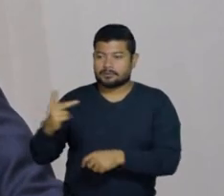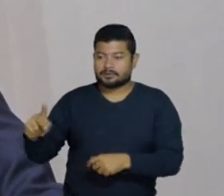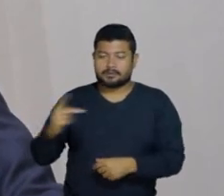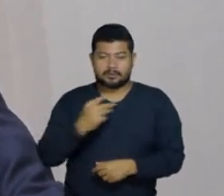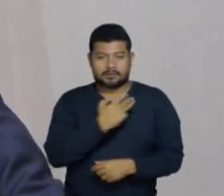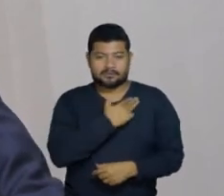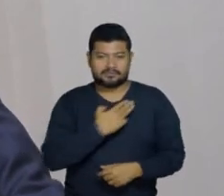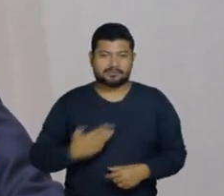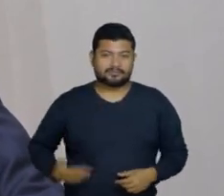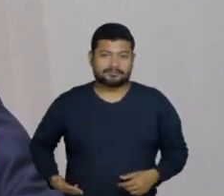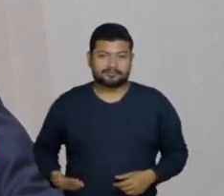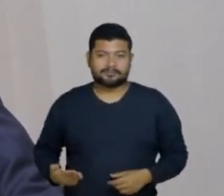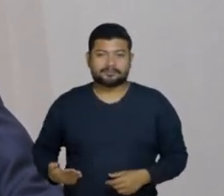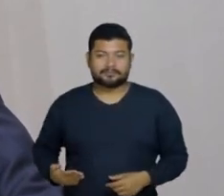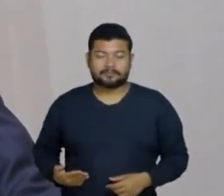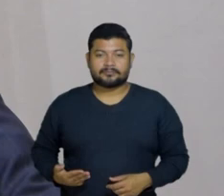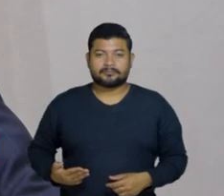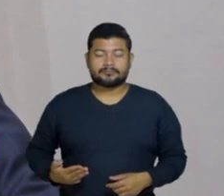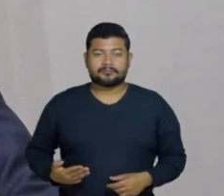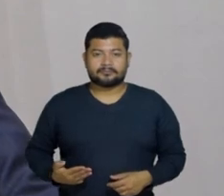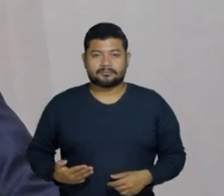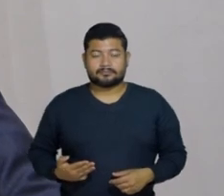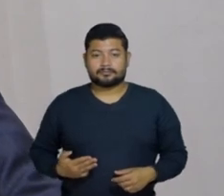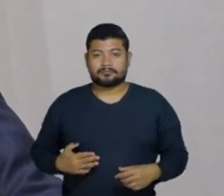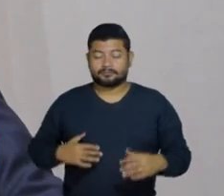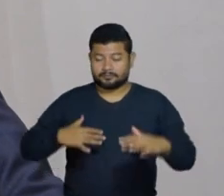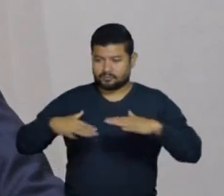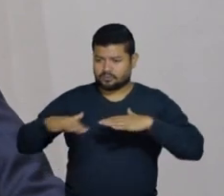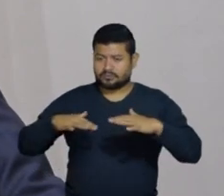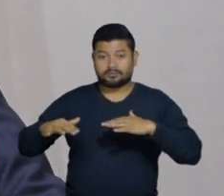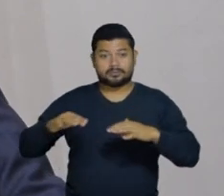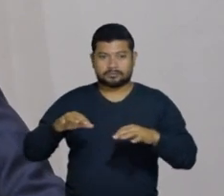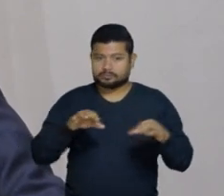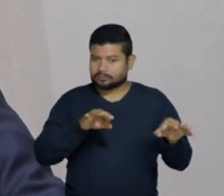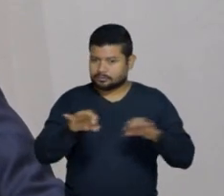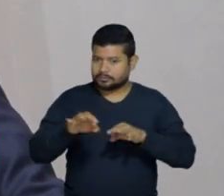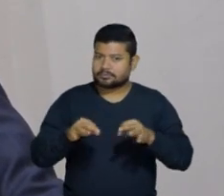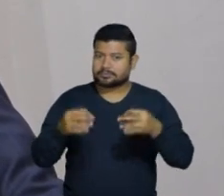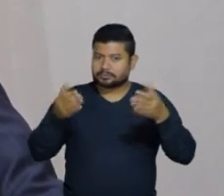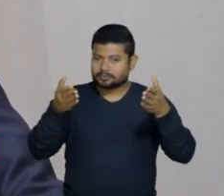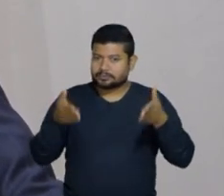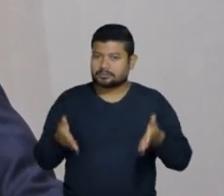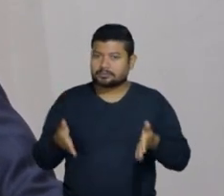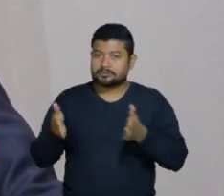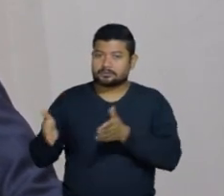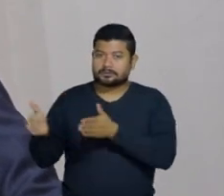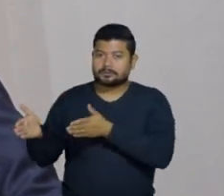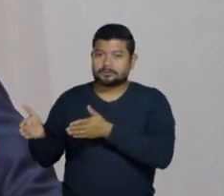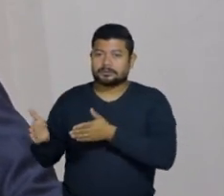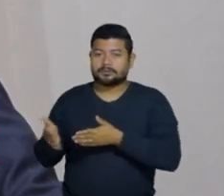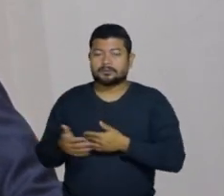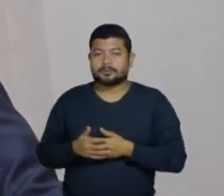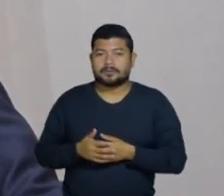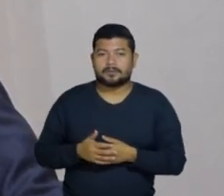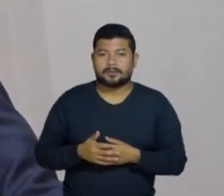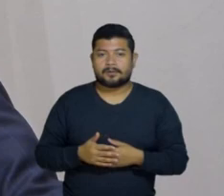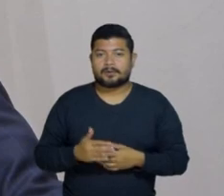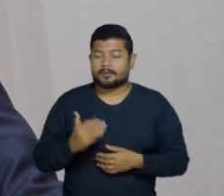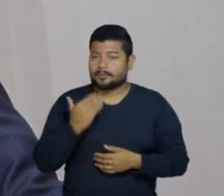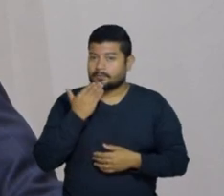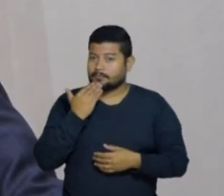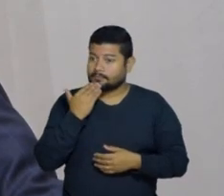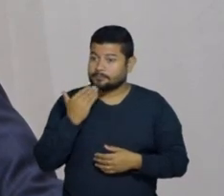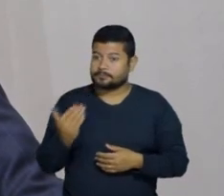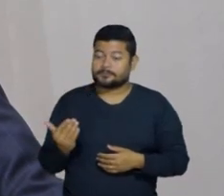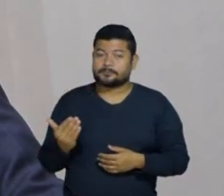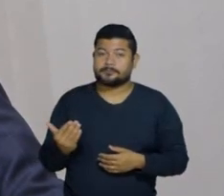através deste movimento todo, muito bem organizado, a solicitação e o pedido